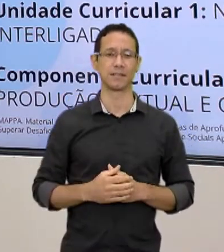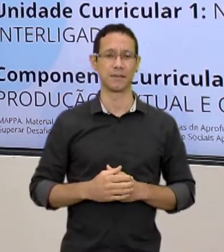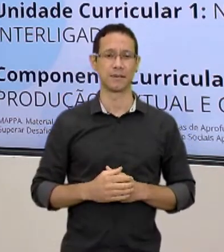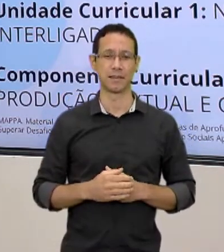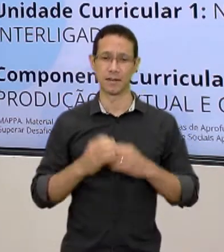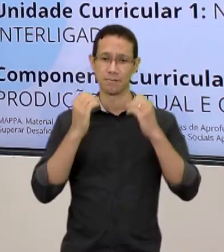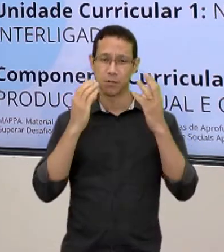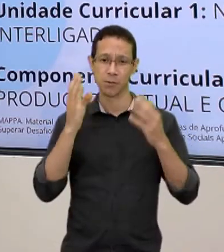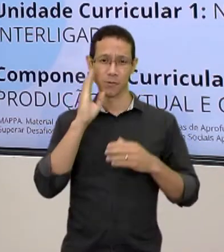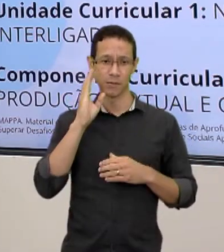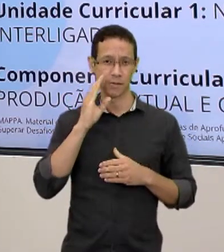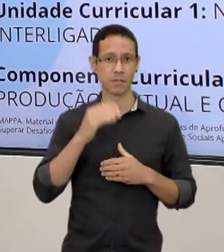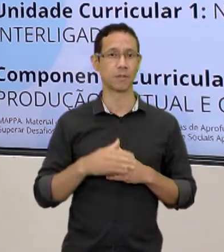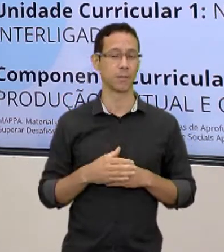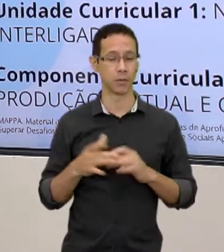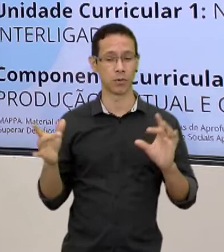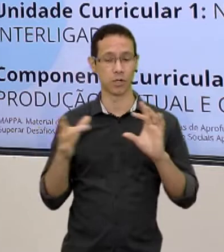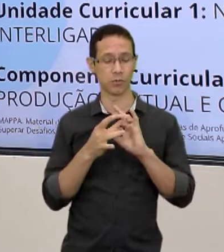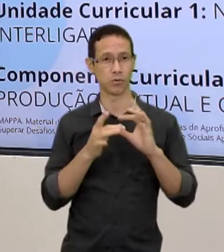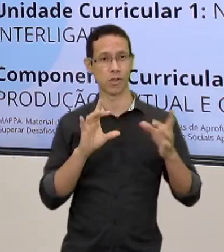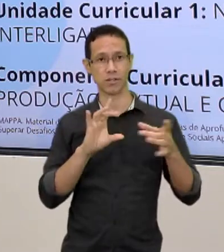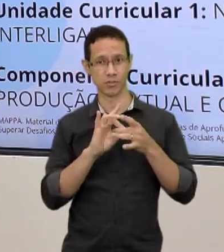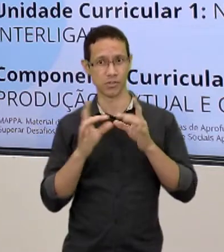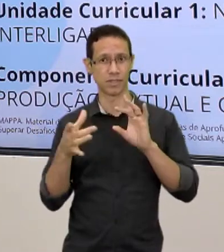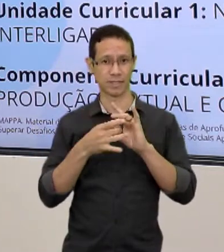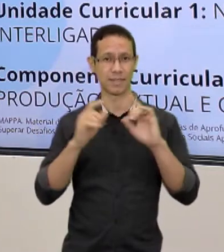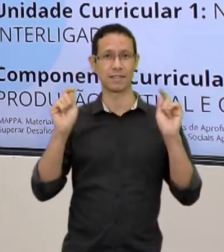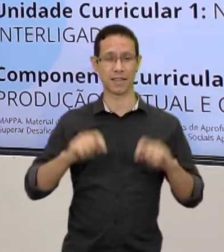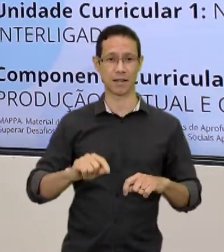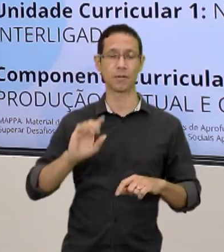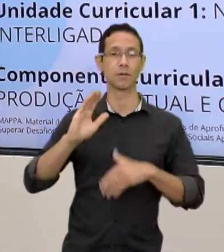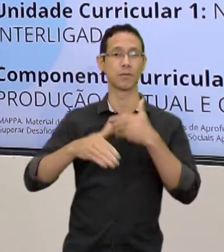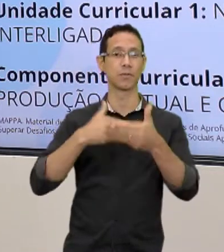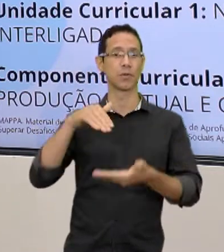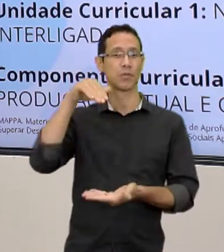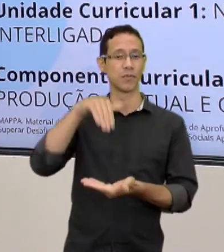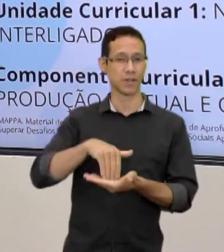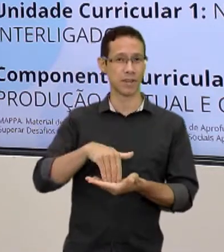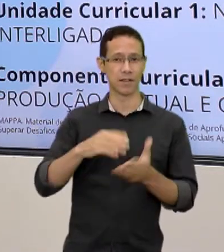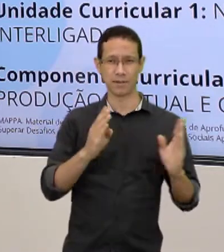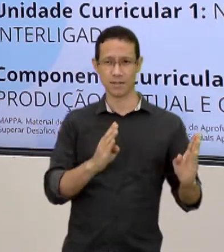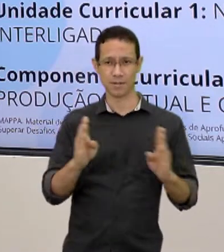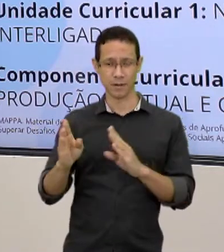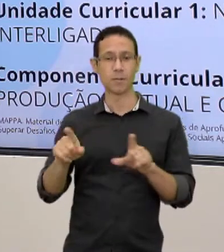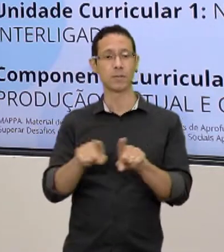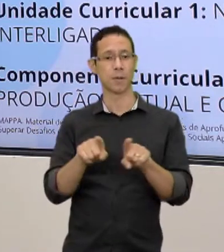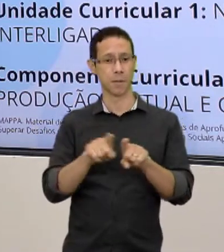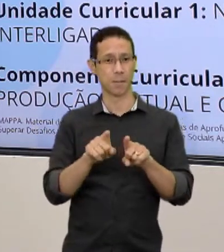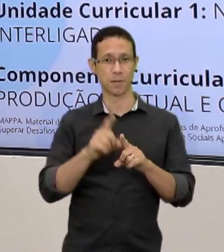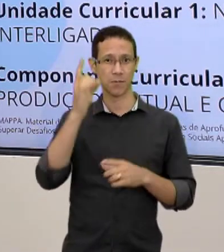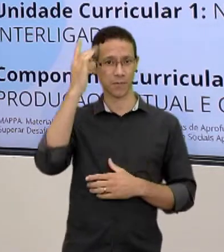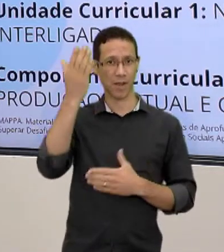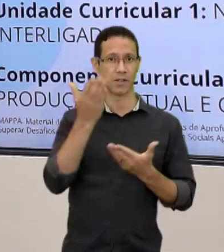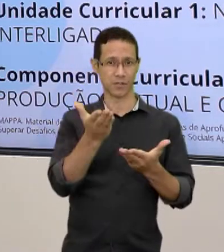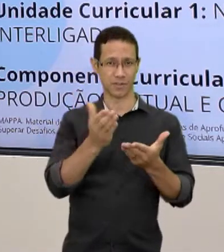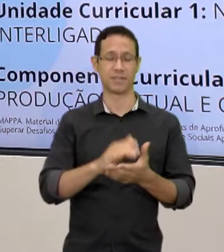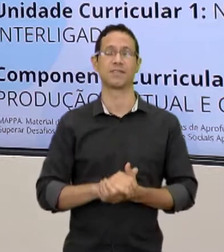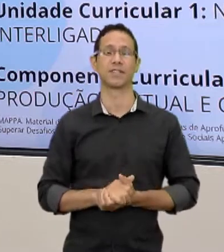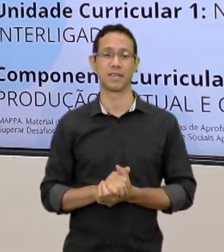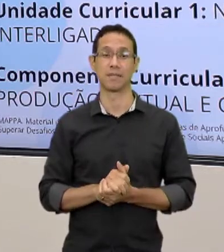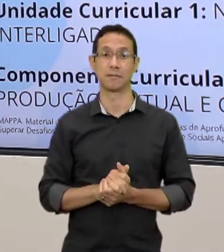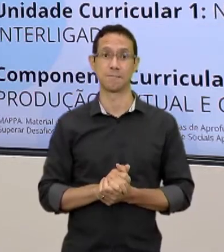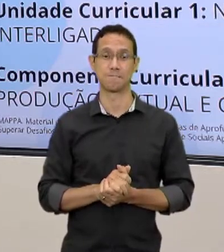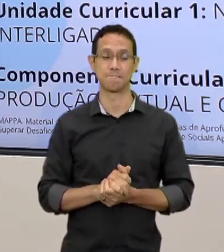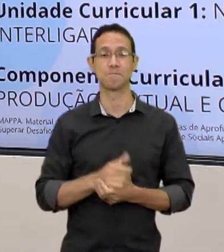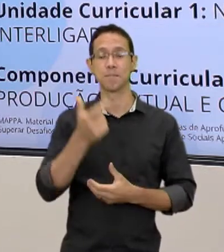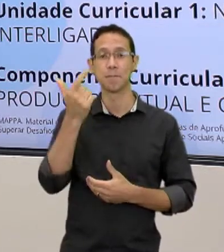vocês irem fazendo essas conexões e depois lá no final, na produção final, também facilita para vocês. Além